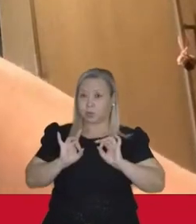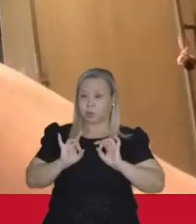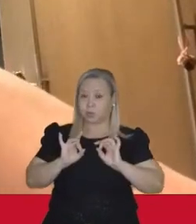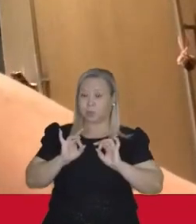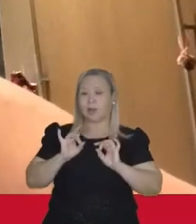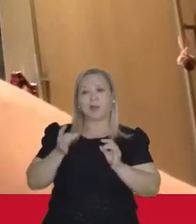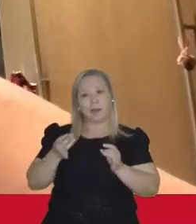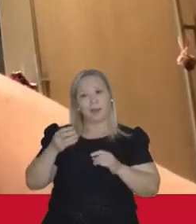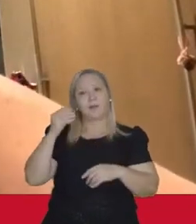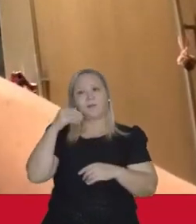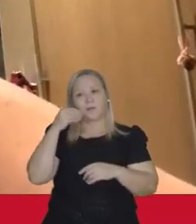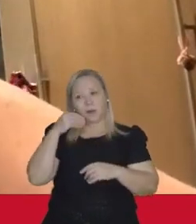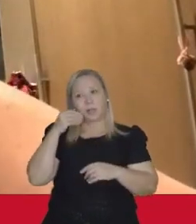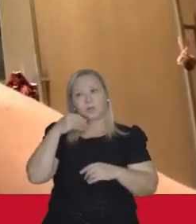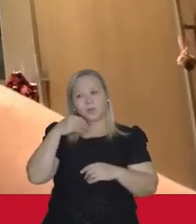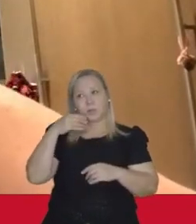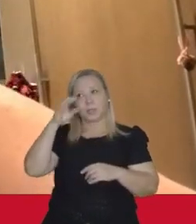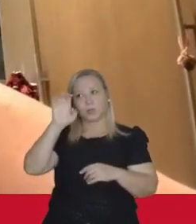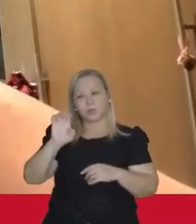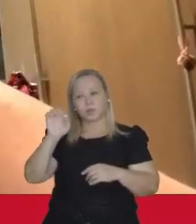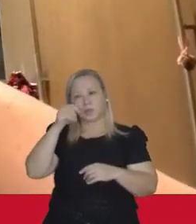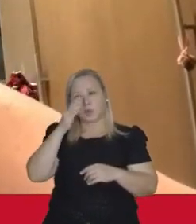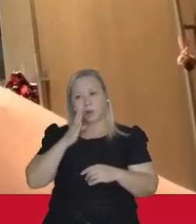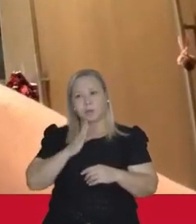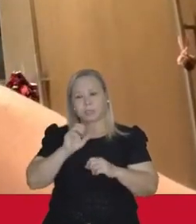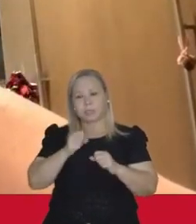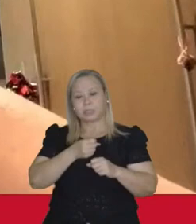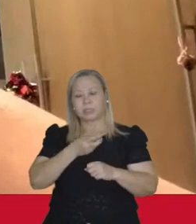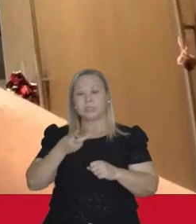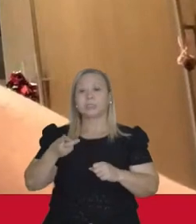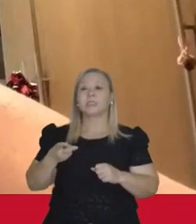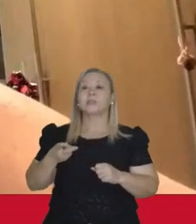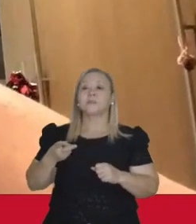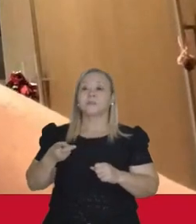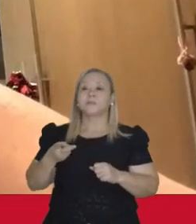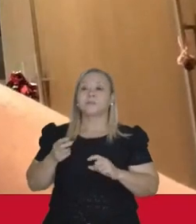desmonte do Estado brasileiro, né, enquanto